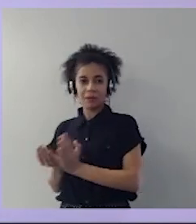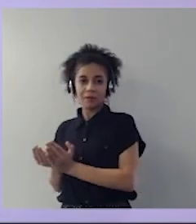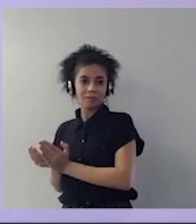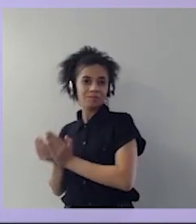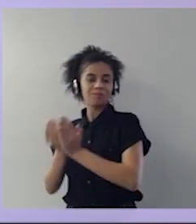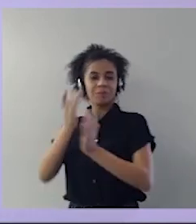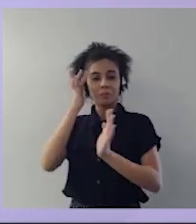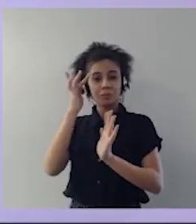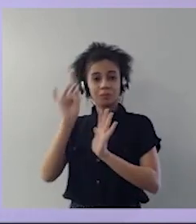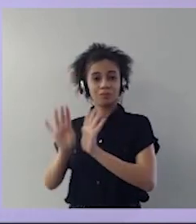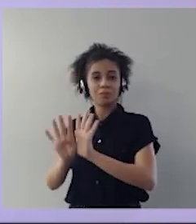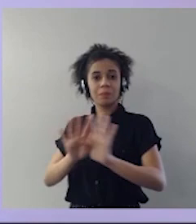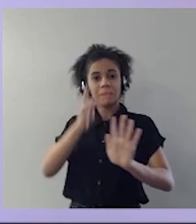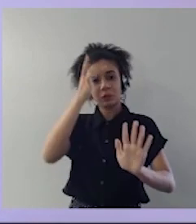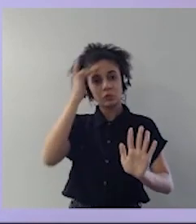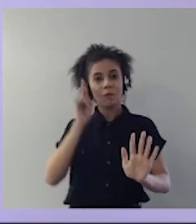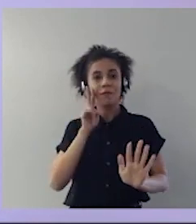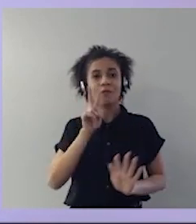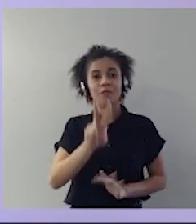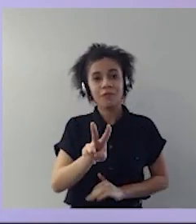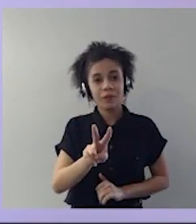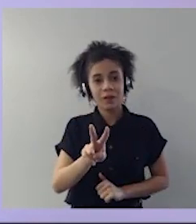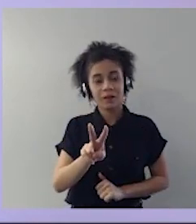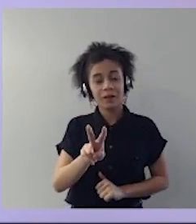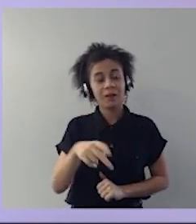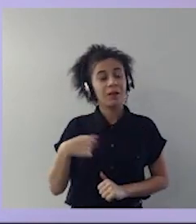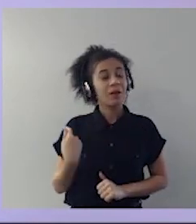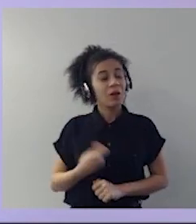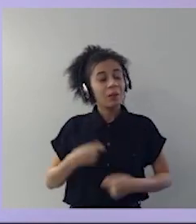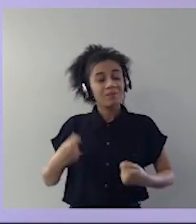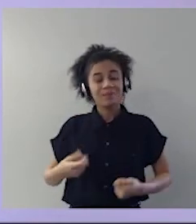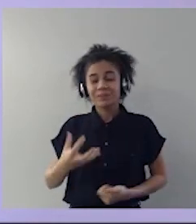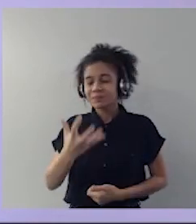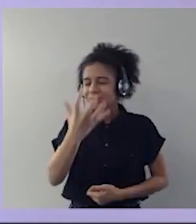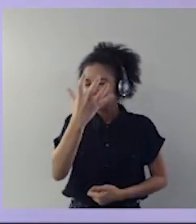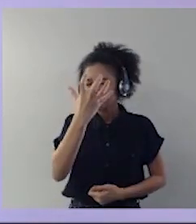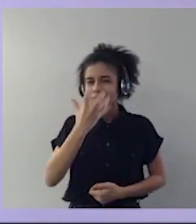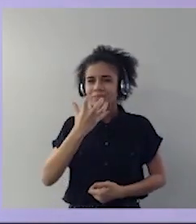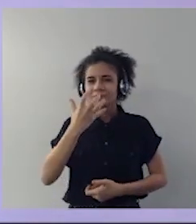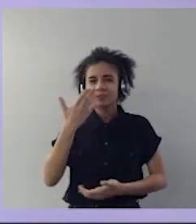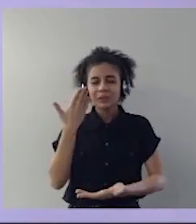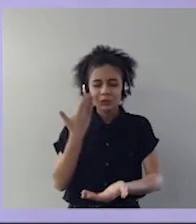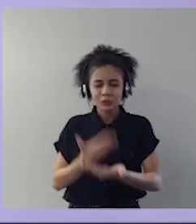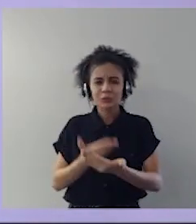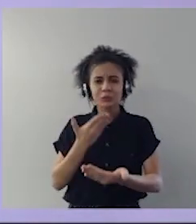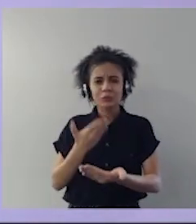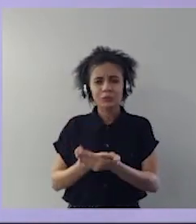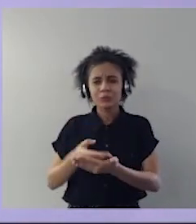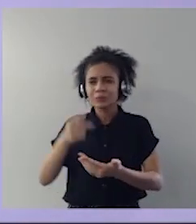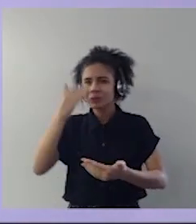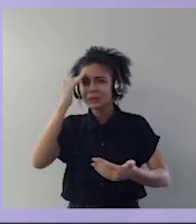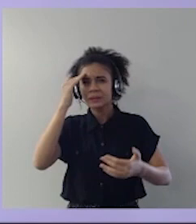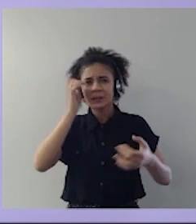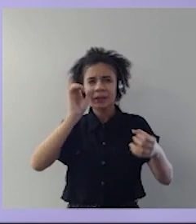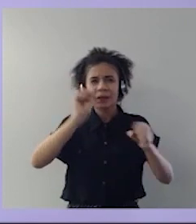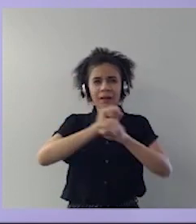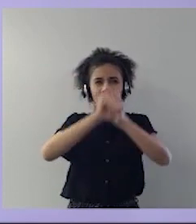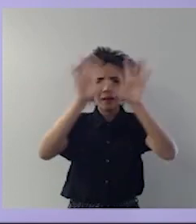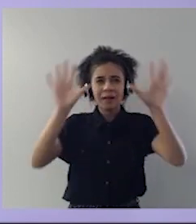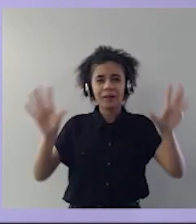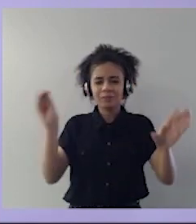hora, portanto, de nós levarmos a sério e estudarmos, implementarmos